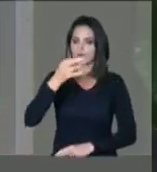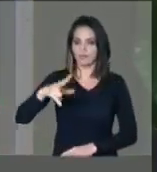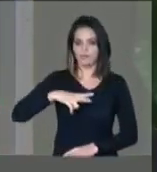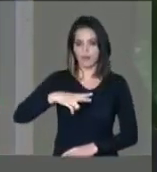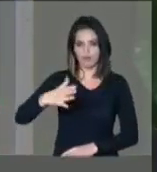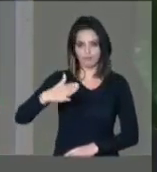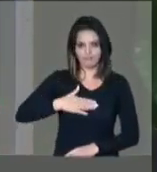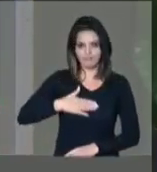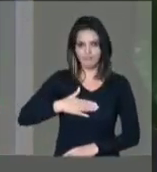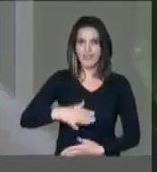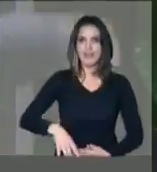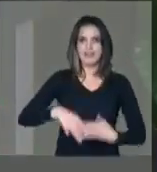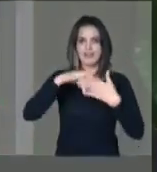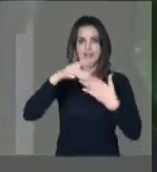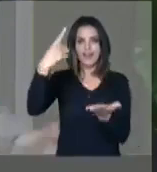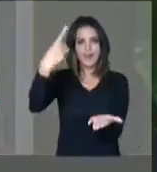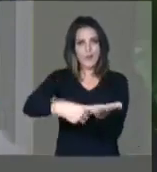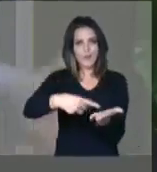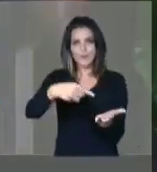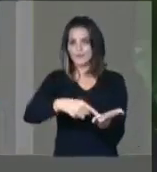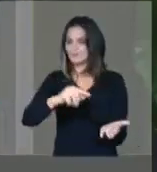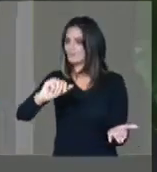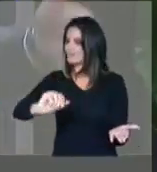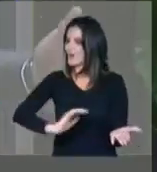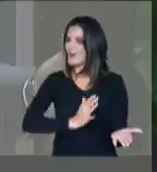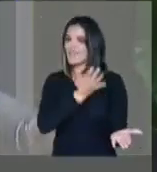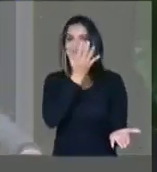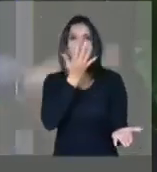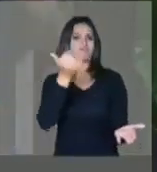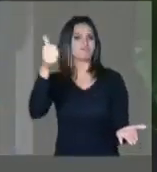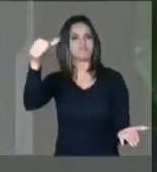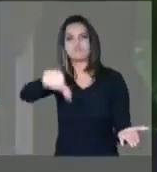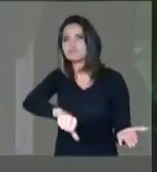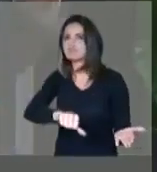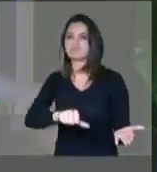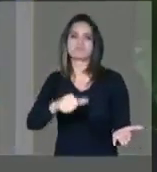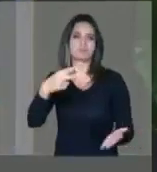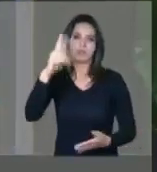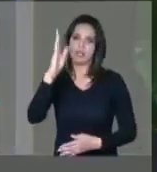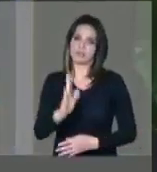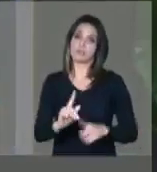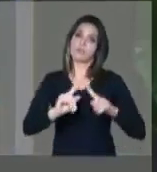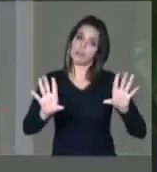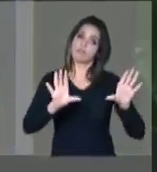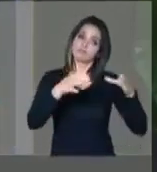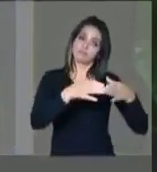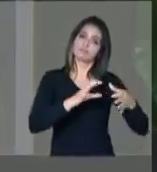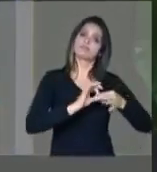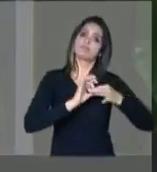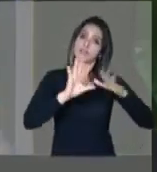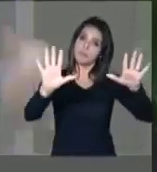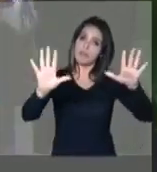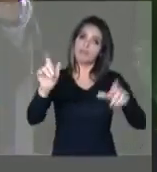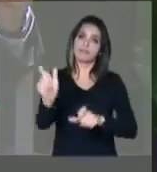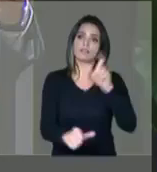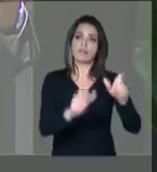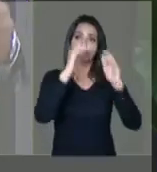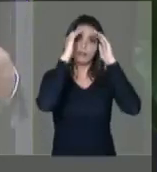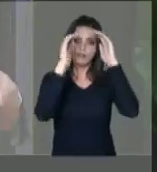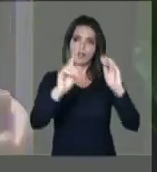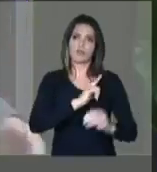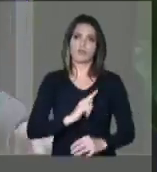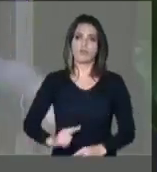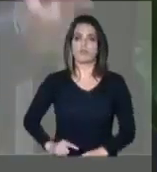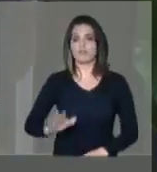desse líder da oposição, é um acordo péssimo para o país, dos demais partidos, mas a oposição libera em respeito ao